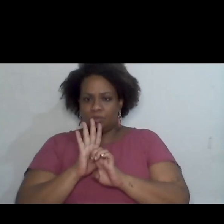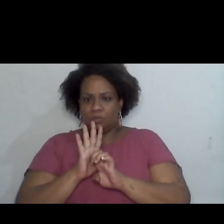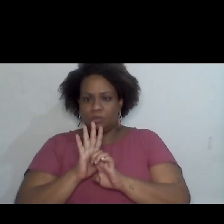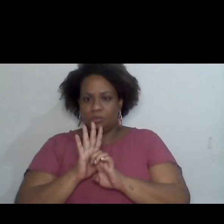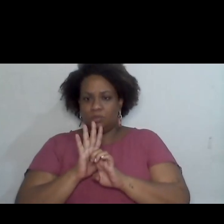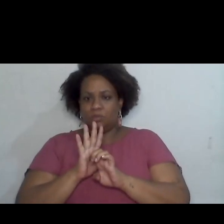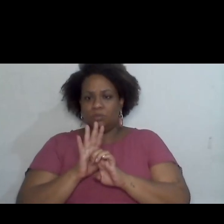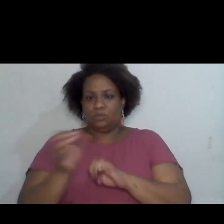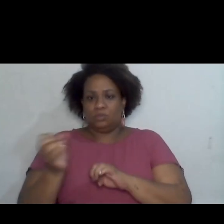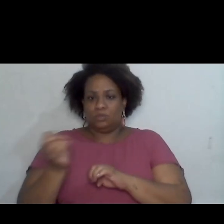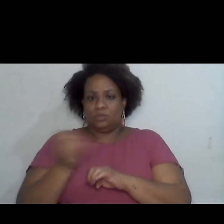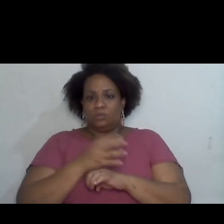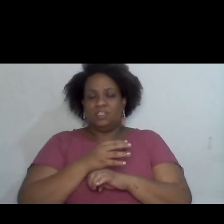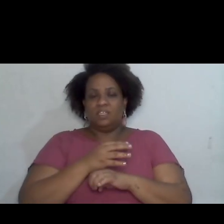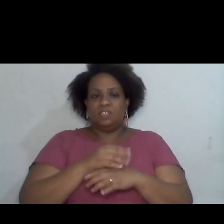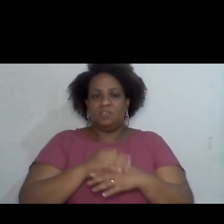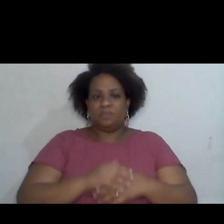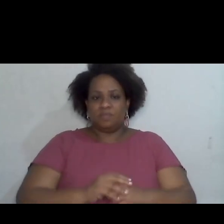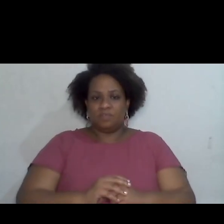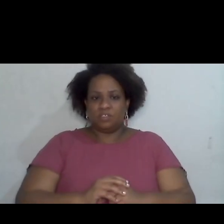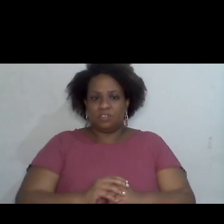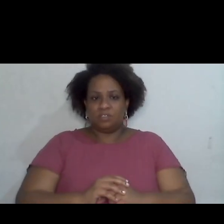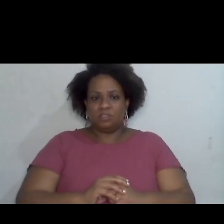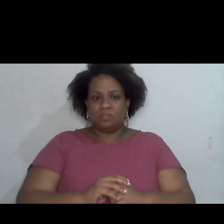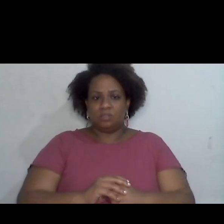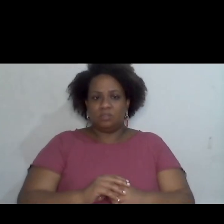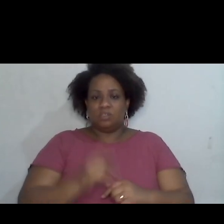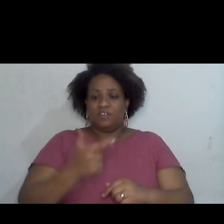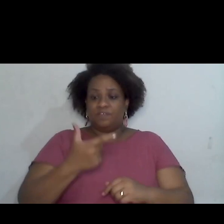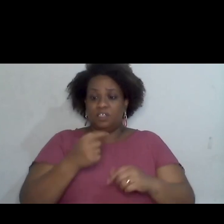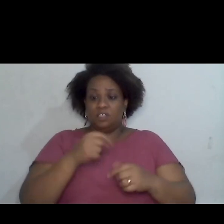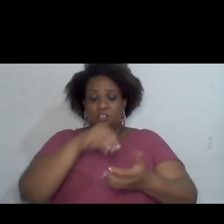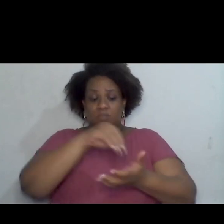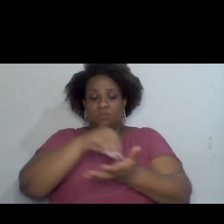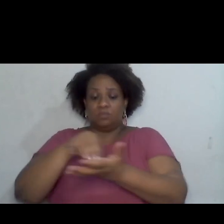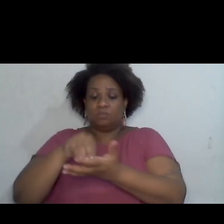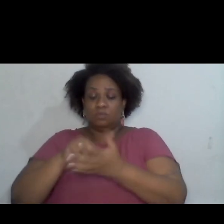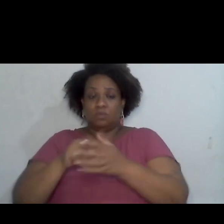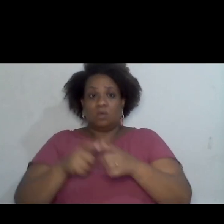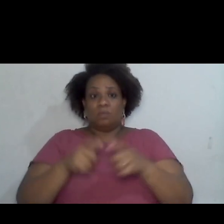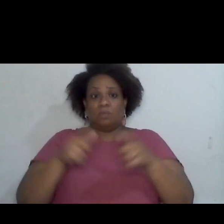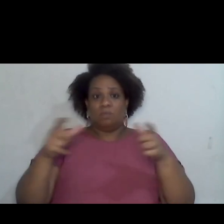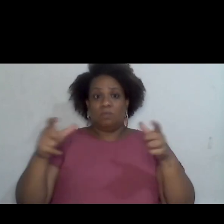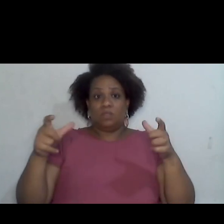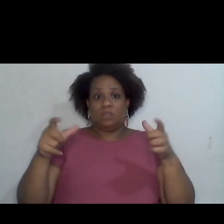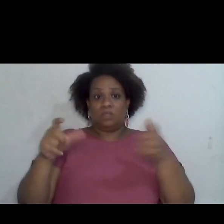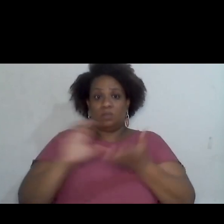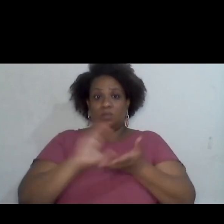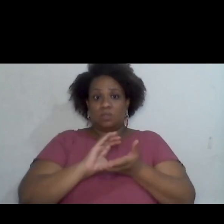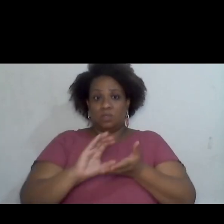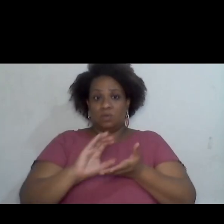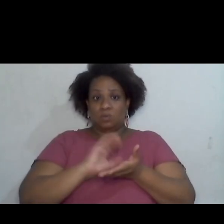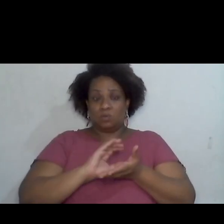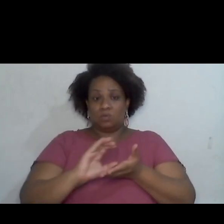extraordinário, que vai até o fim do ano, contemplando 22 entidades, aumentando o recurso, com critérios menos burocráticos, para